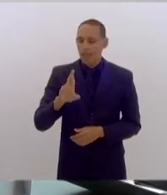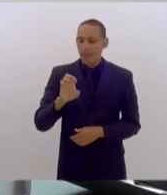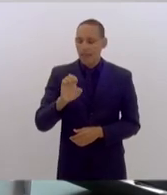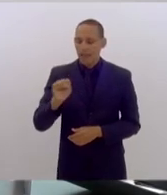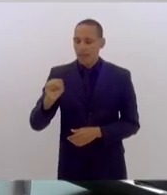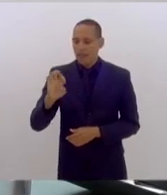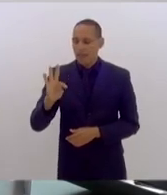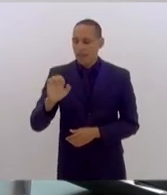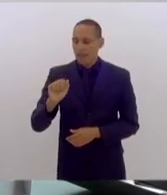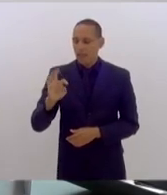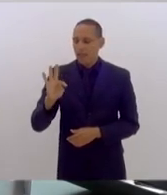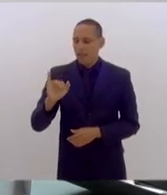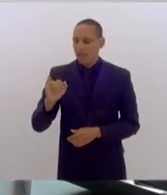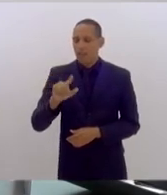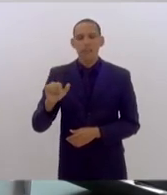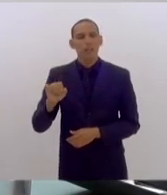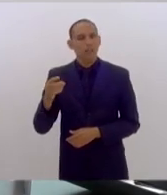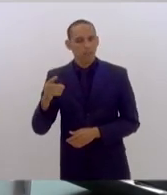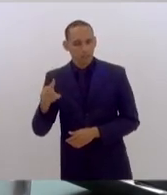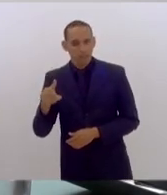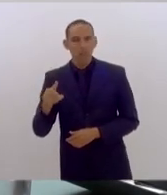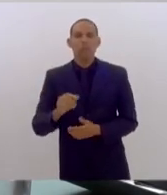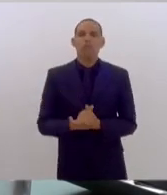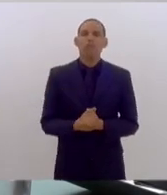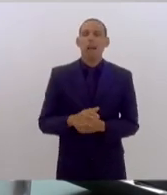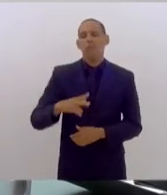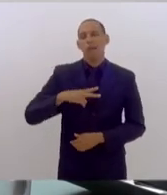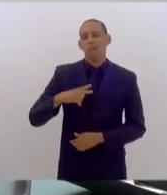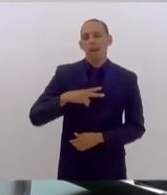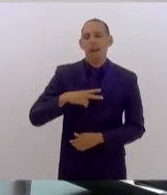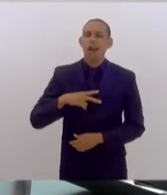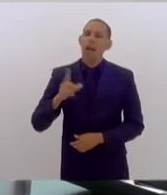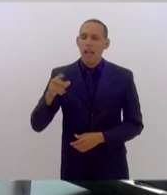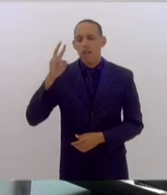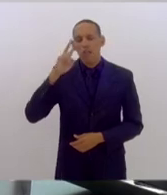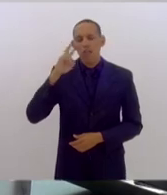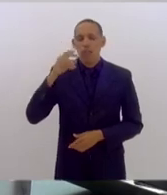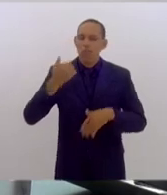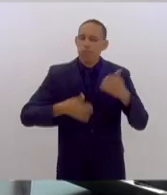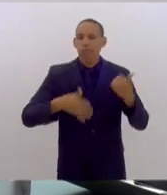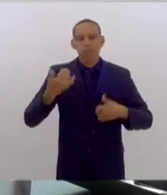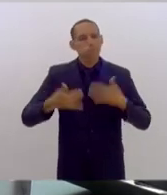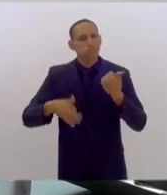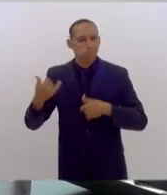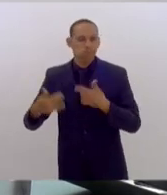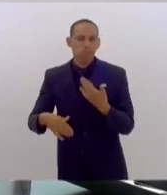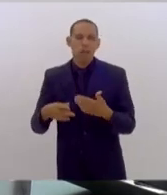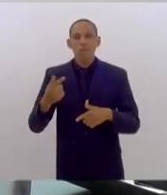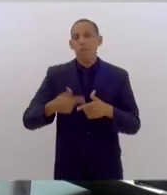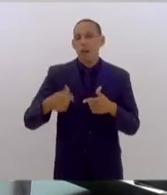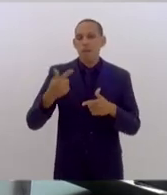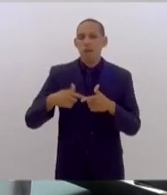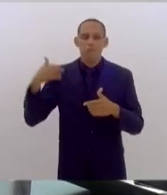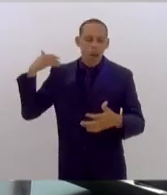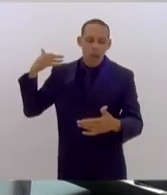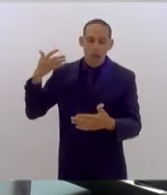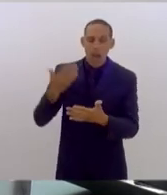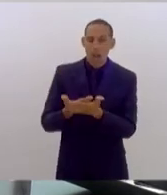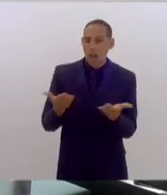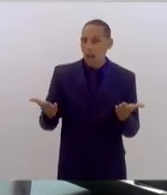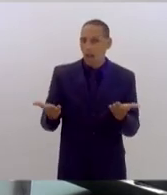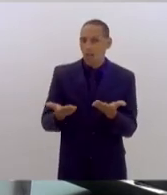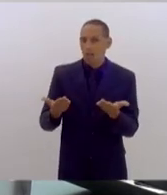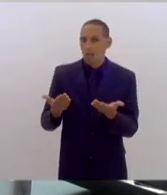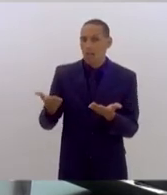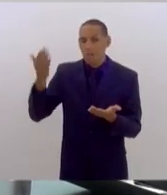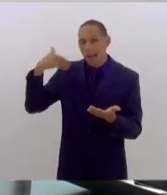Enfim então é um capítulo que tem uma uma pegada histórica digamos assim então apenas para gente lembrar os problemas não começam hoje né